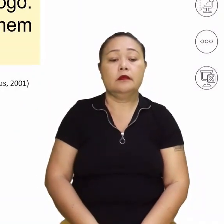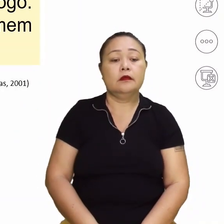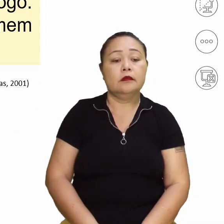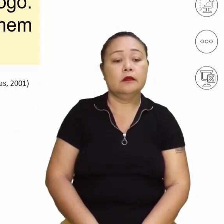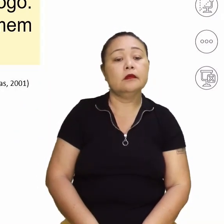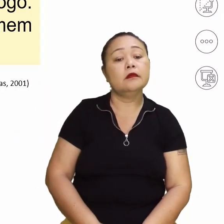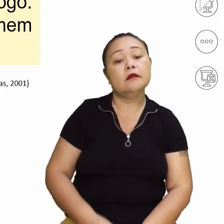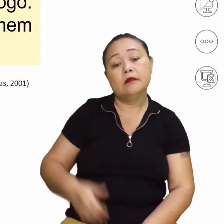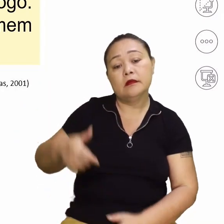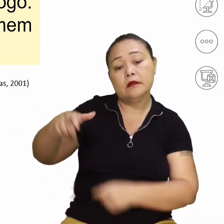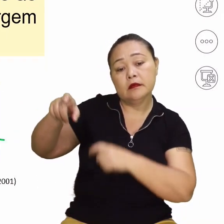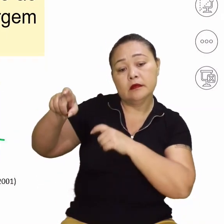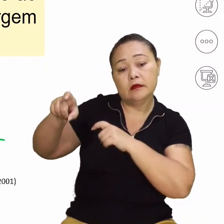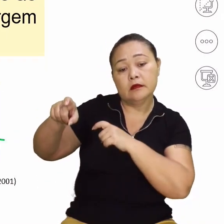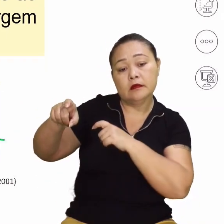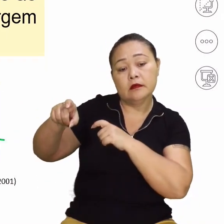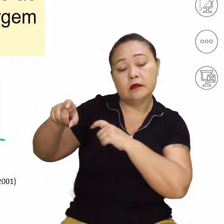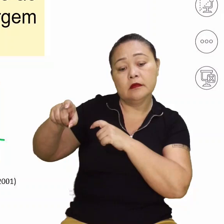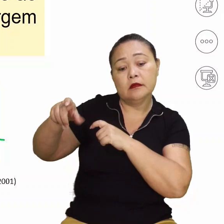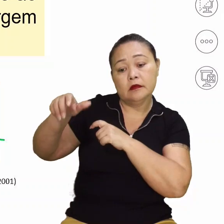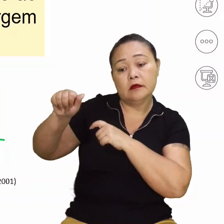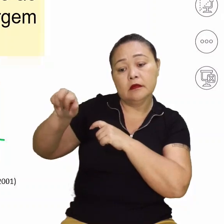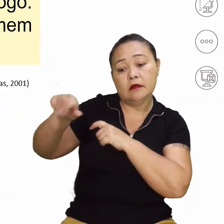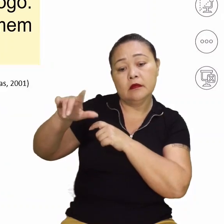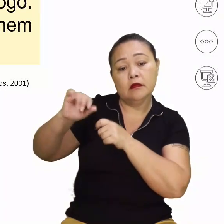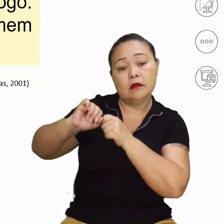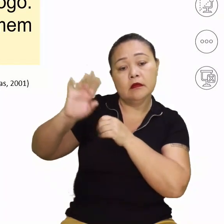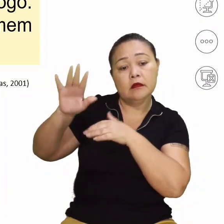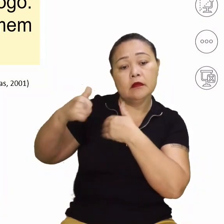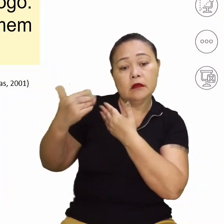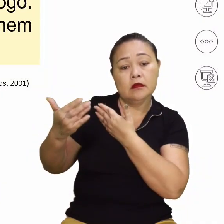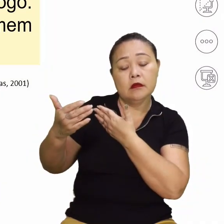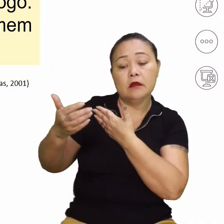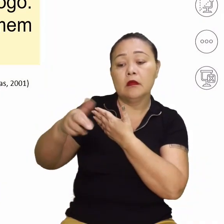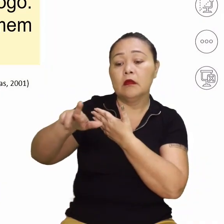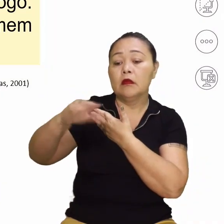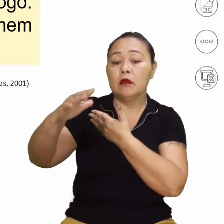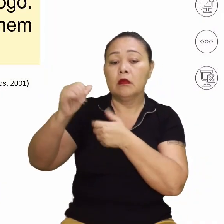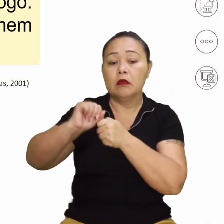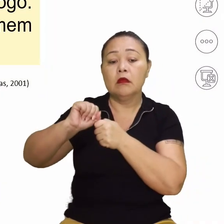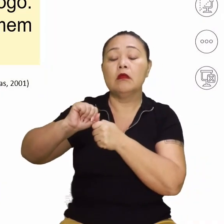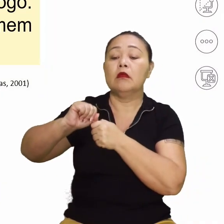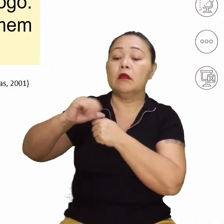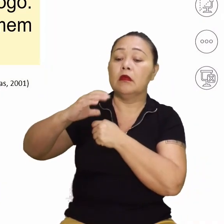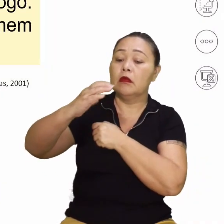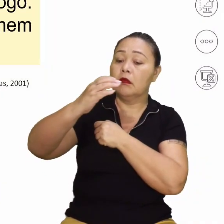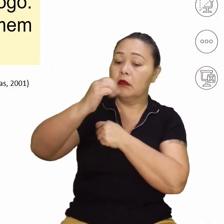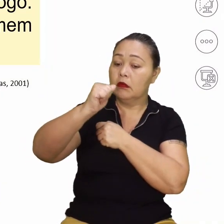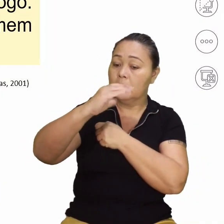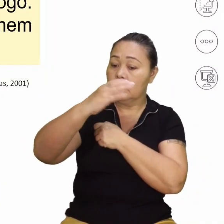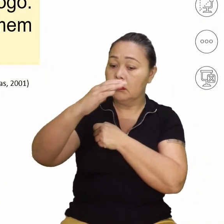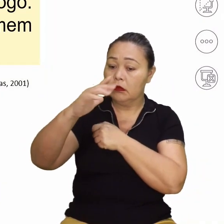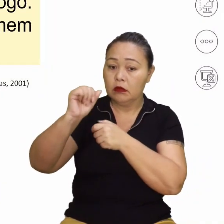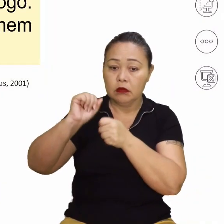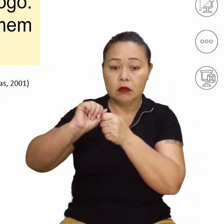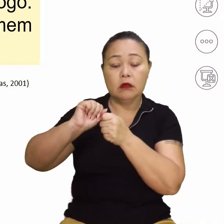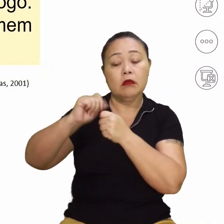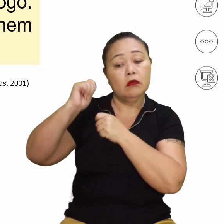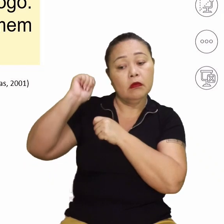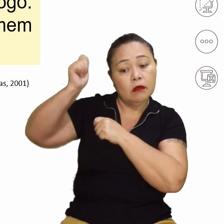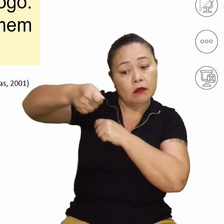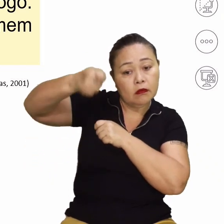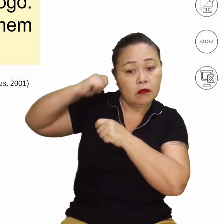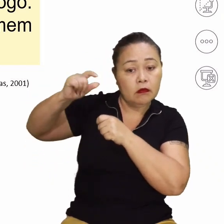o pênis dividem usar as né vivem da roça da caça e da Pesca suas